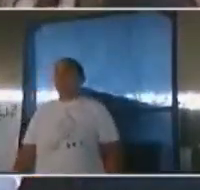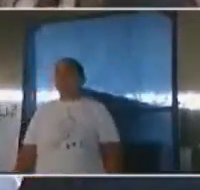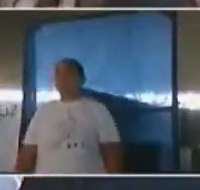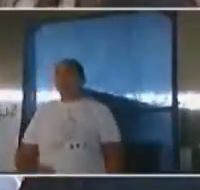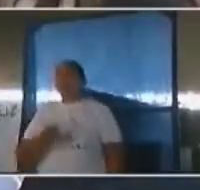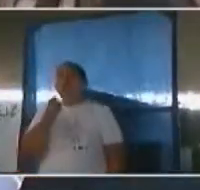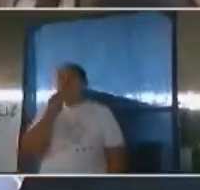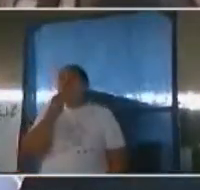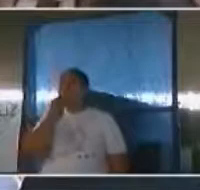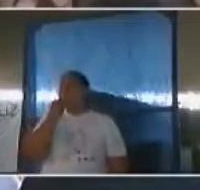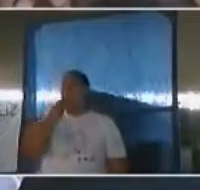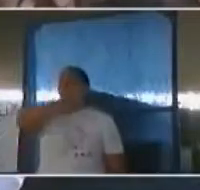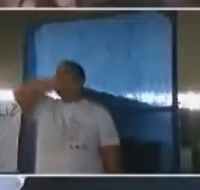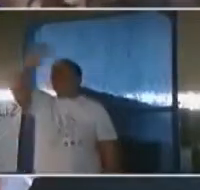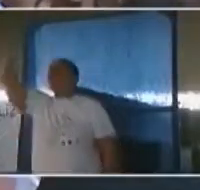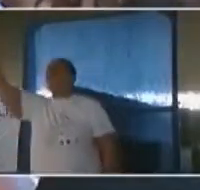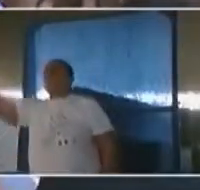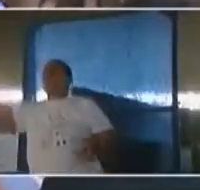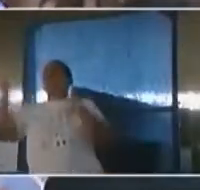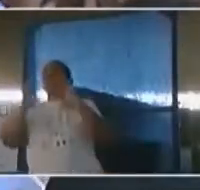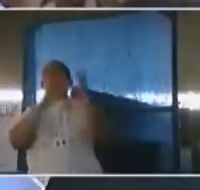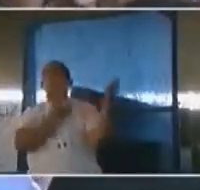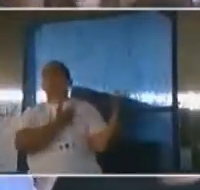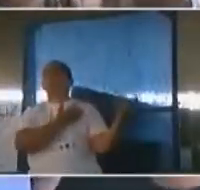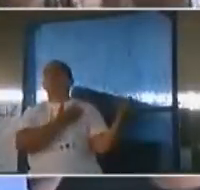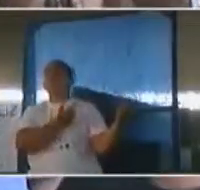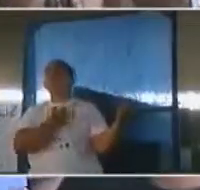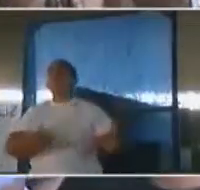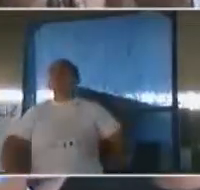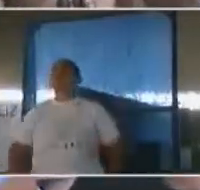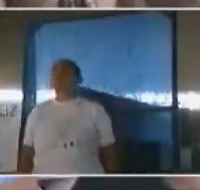Bom dia, Congrenagem.